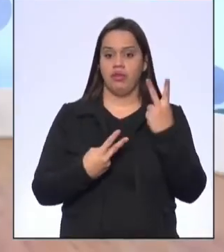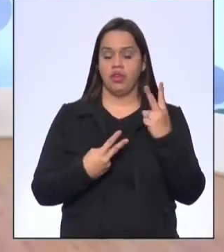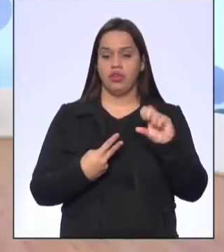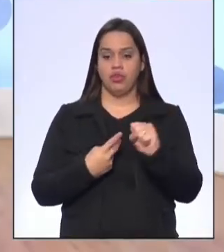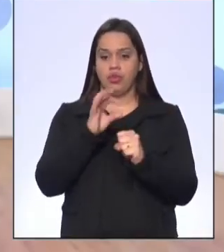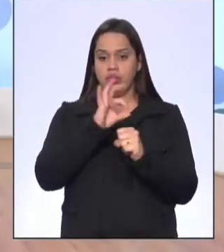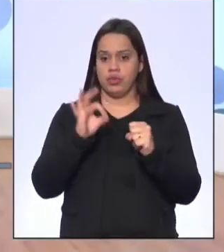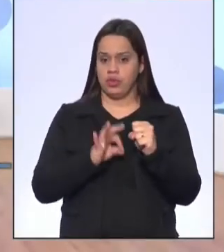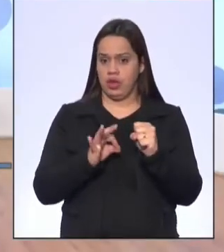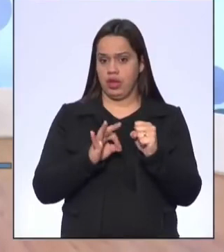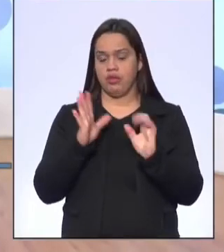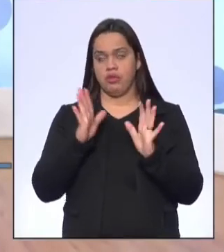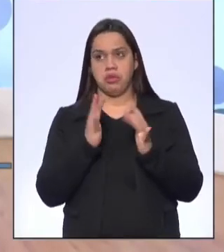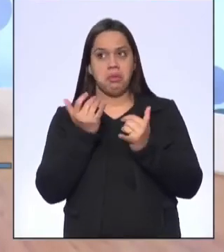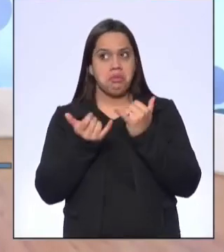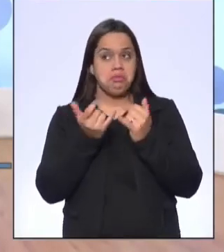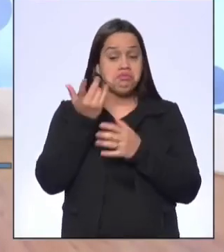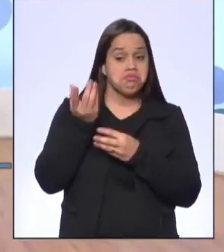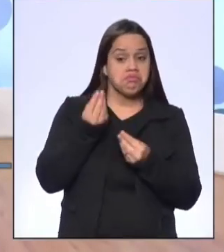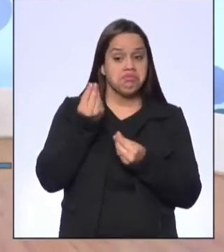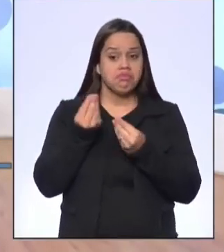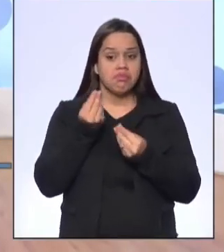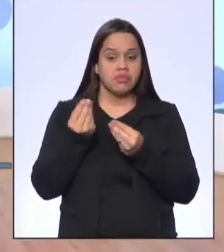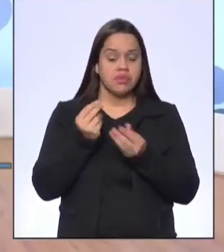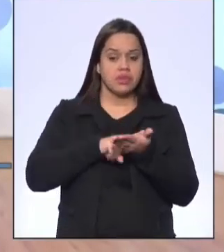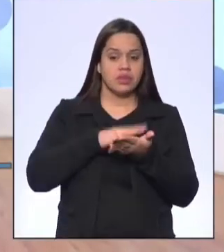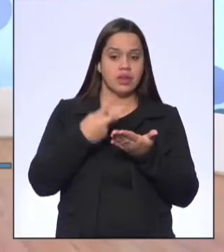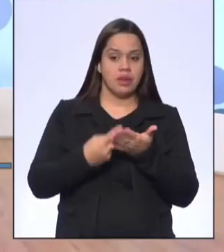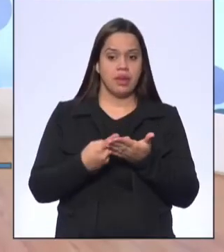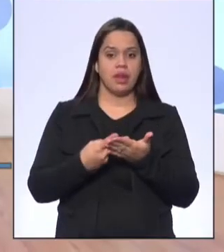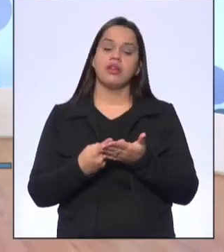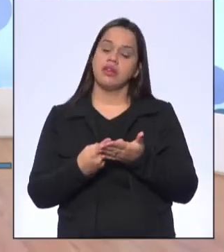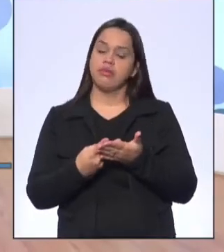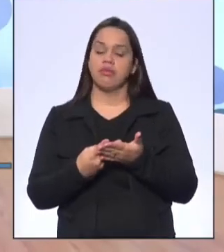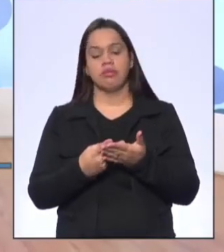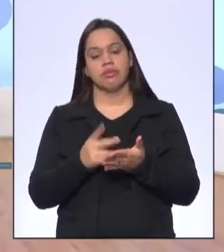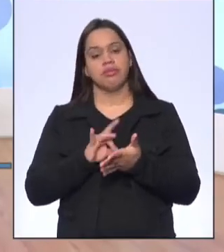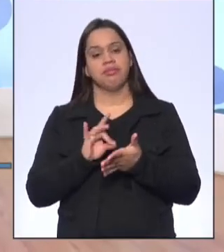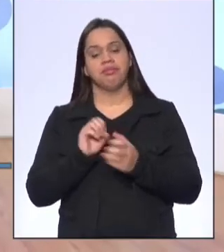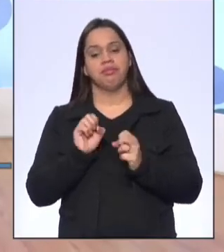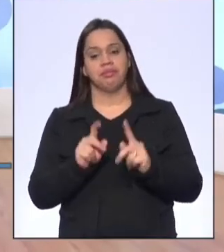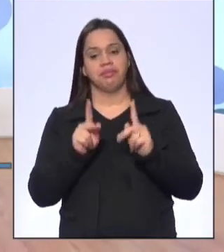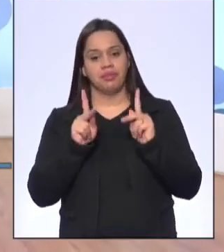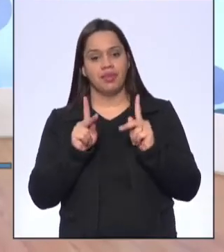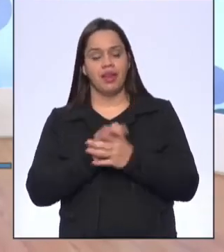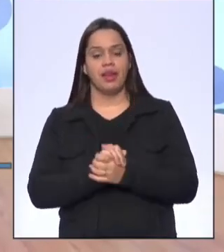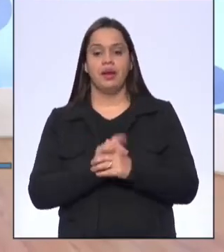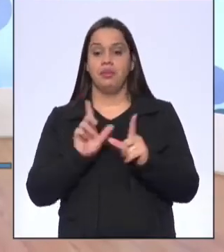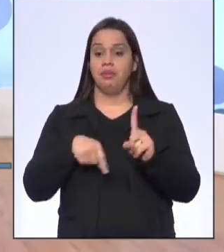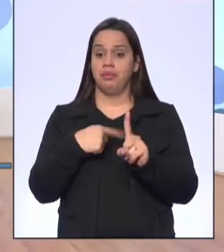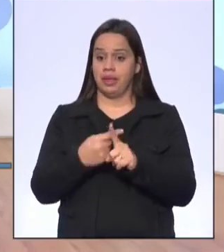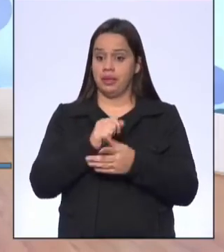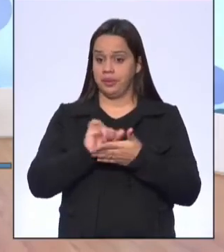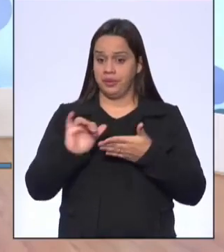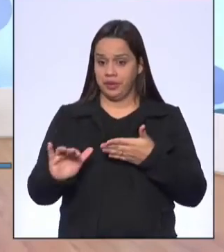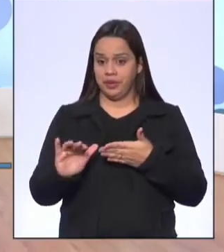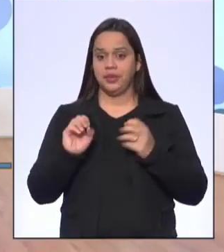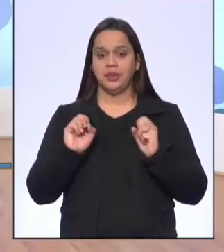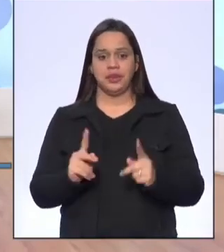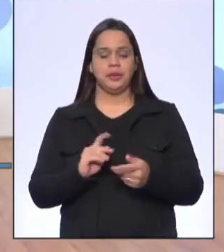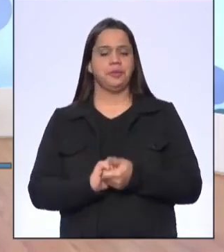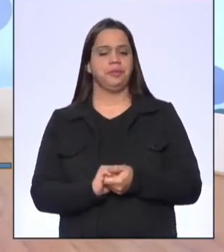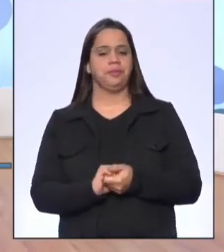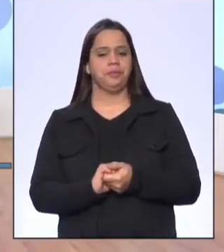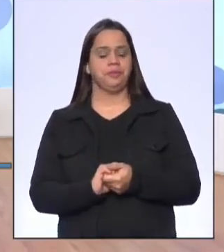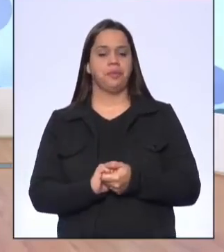gente encontraria o 28%. Seria o mais plausível, né? Perto essa questão da interpretação. Um terço, né? É isso aí. Beleza? Vamos para mais um? Vamos! Beleza. Nesse